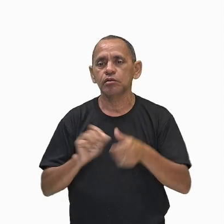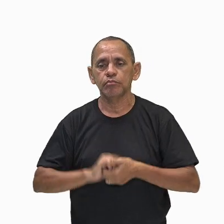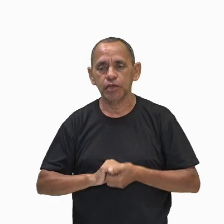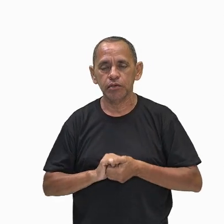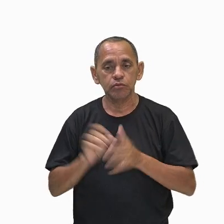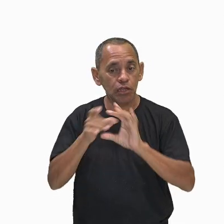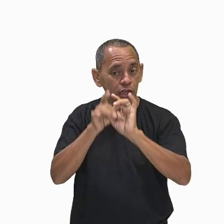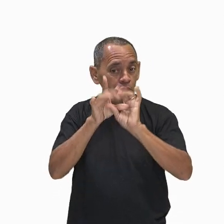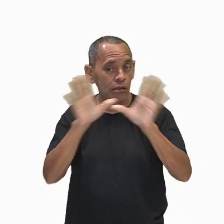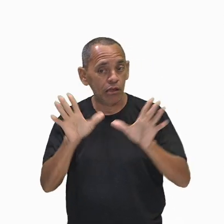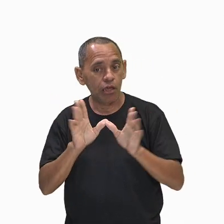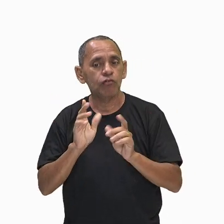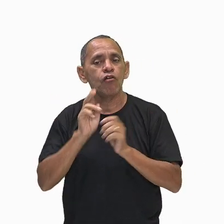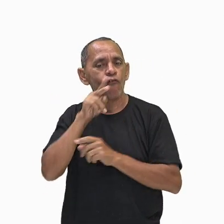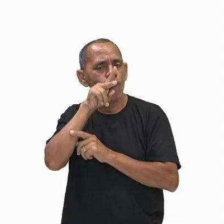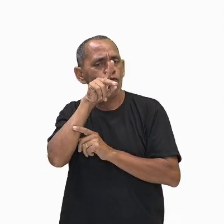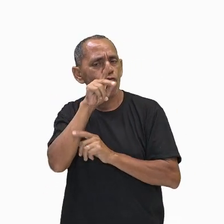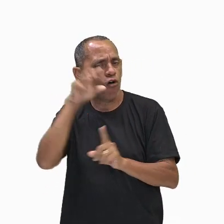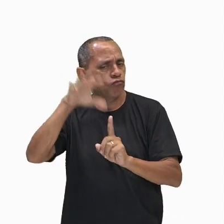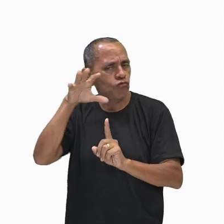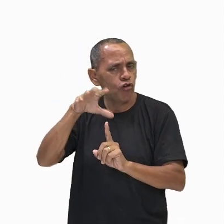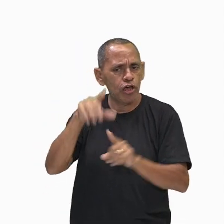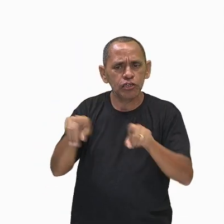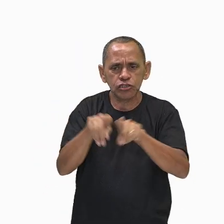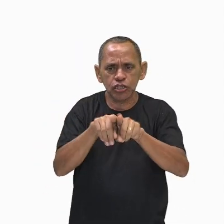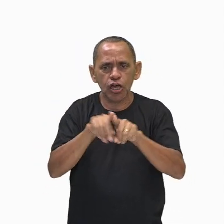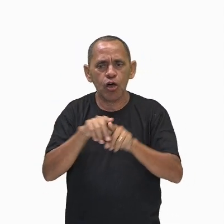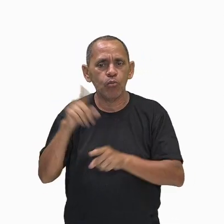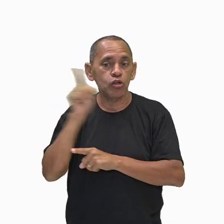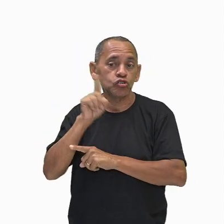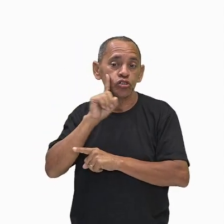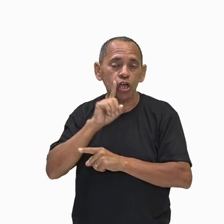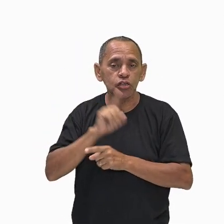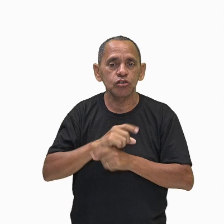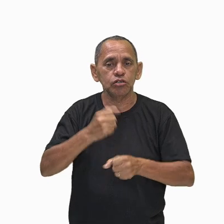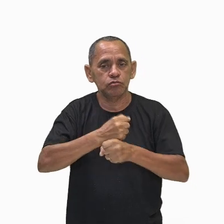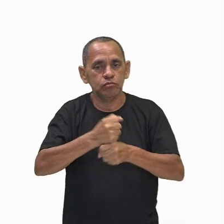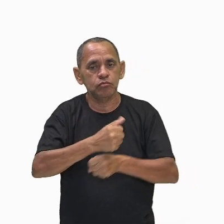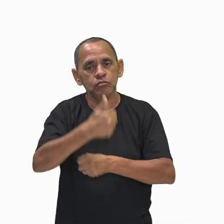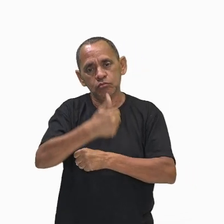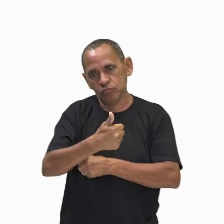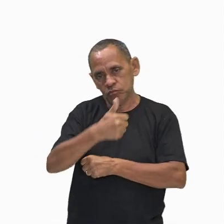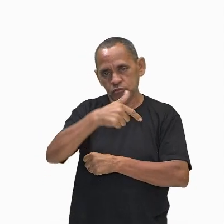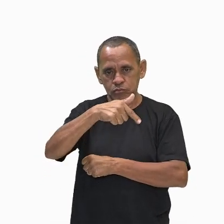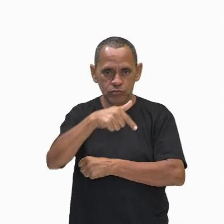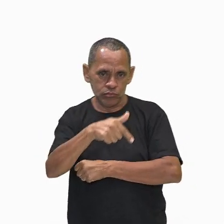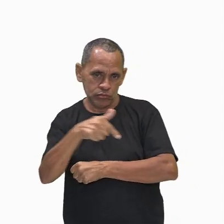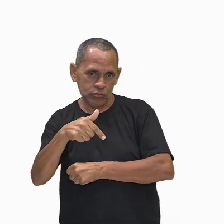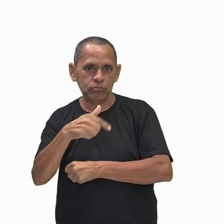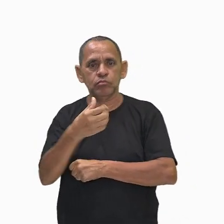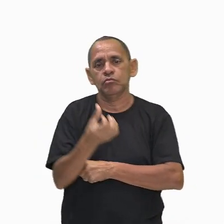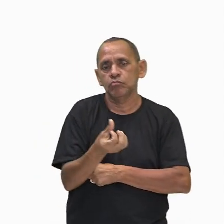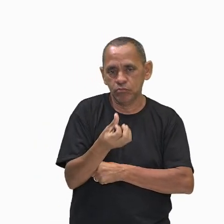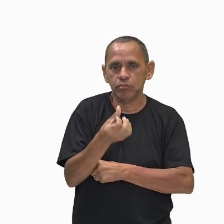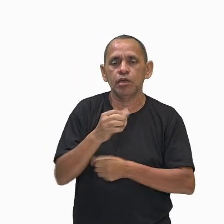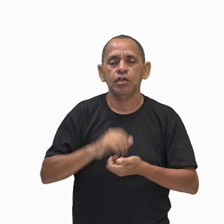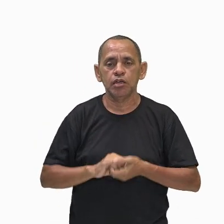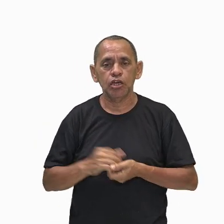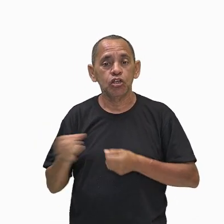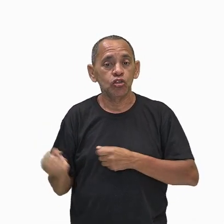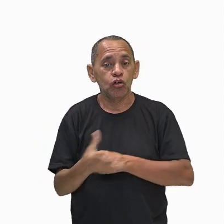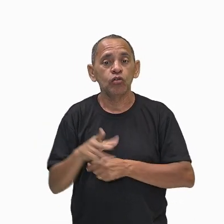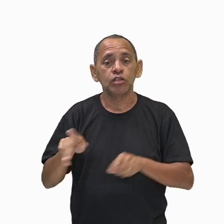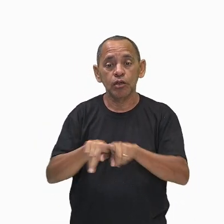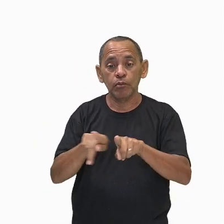sofreram forte influência da independência, então, dos Estados Unidos de 1776 e, especialmente, da mais recente, então, do